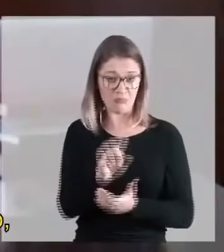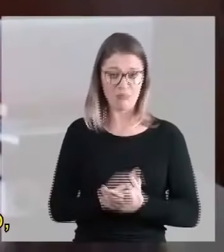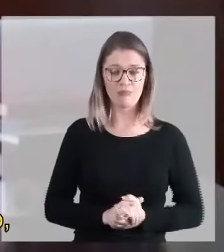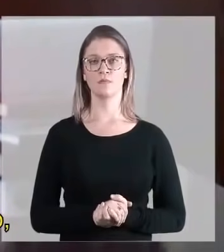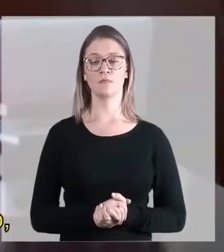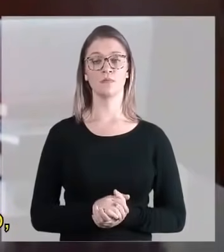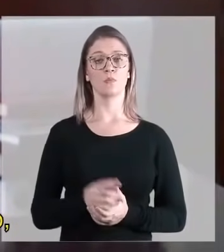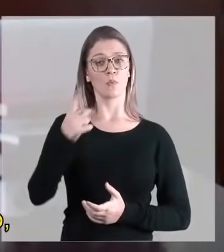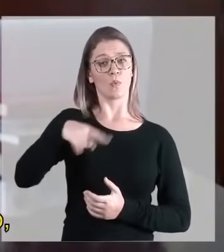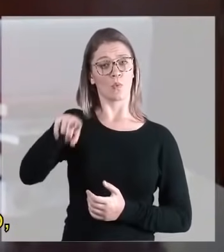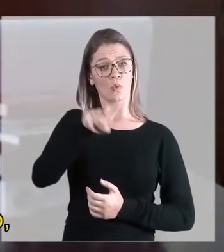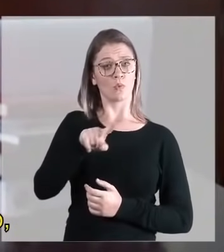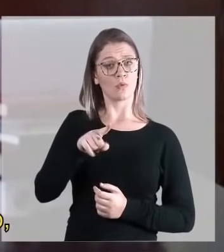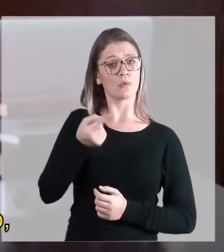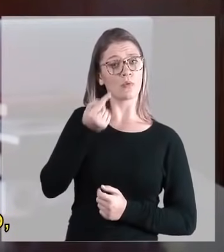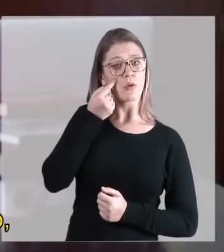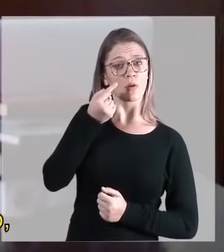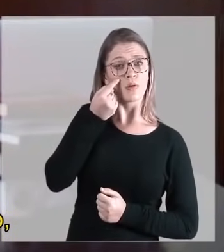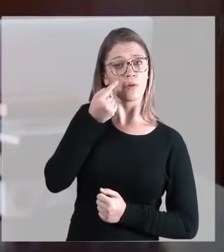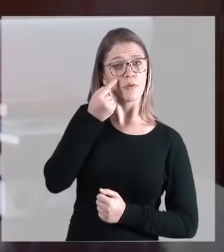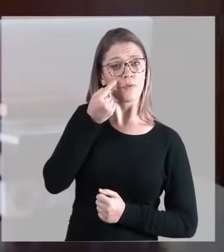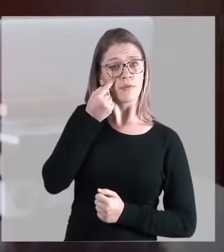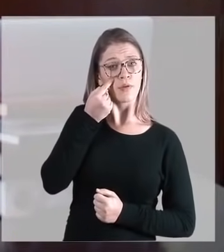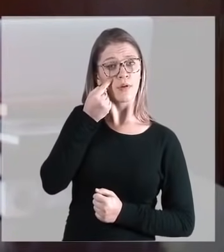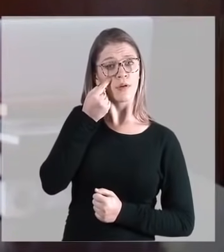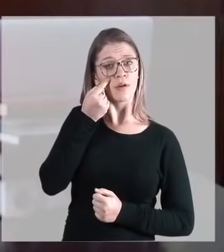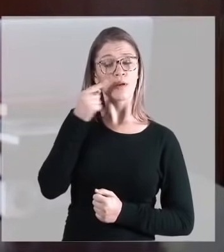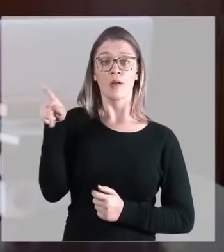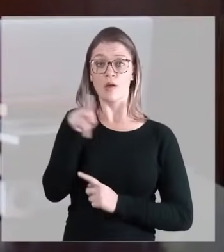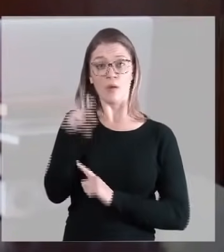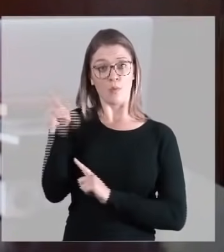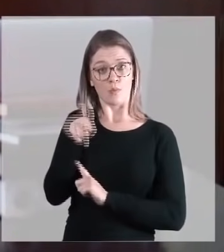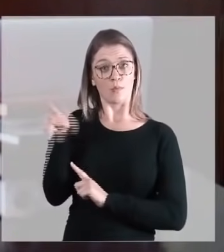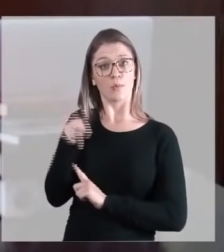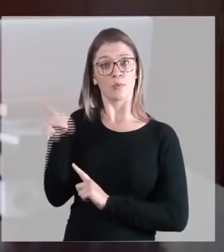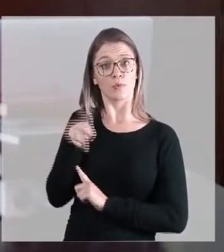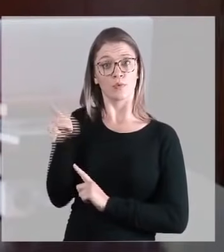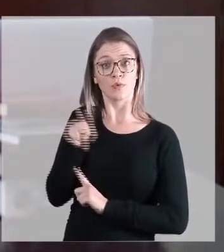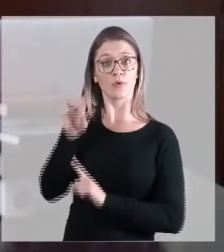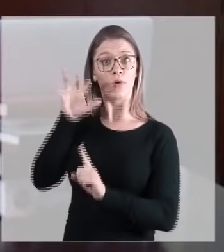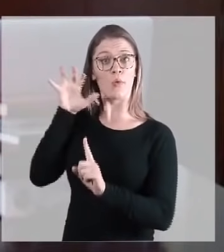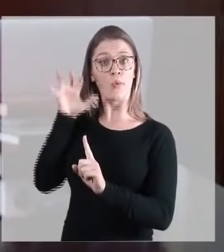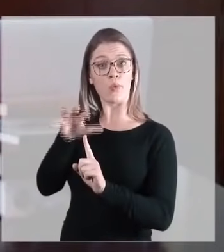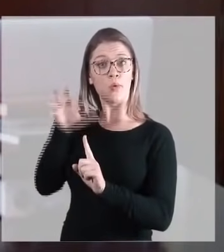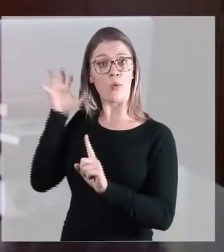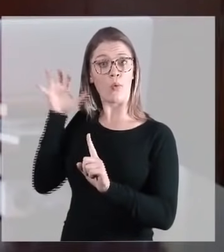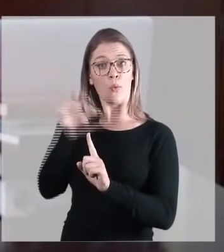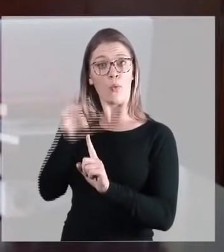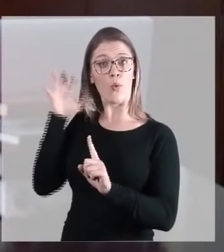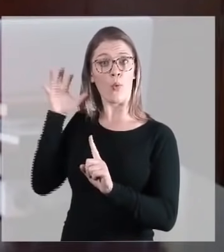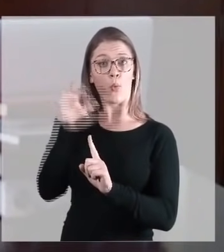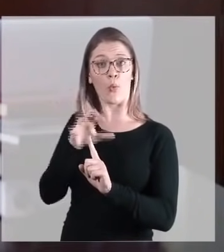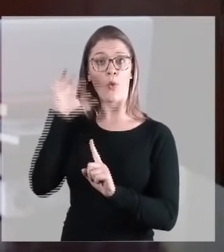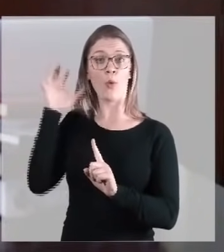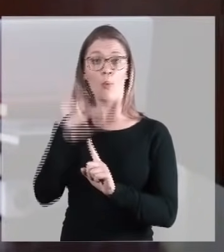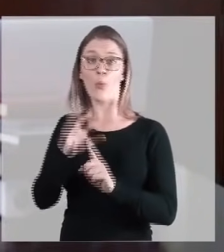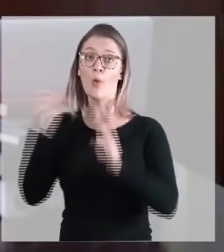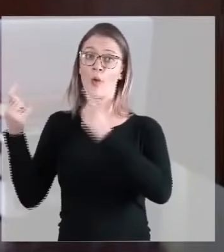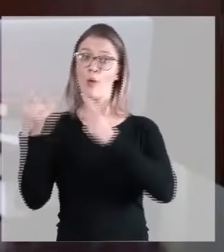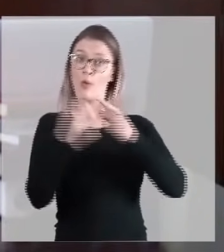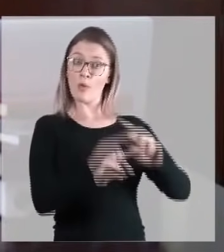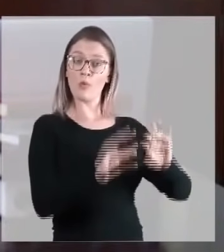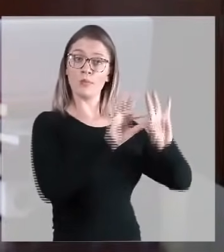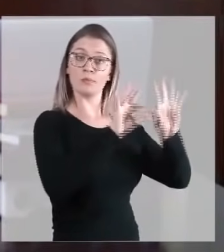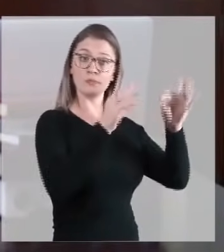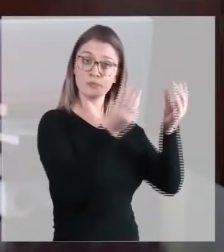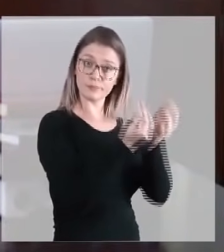Como os senhores podem ver, e eu havia mencionado a princípio, a professora incita os alunos, crianças e adolescentes, a se colocarem contra